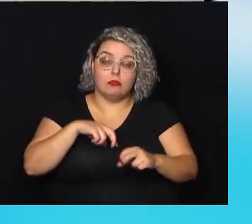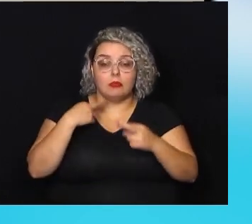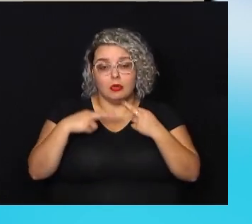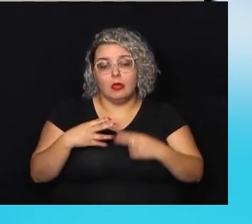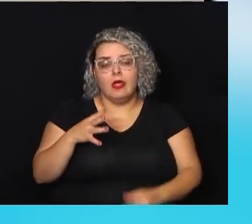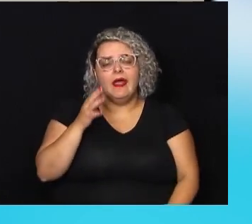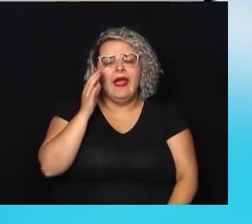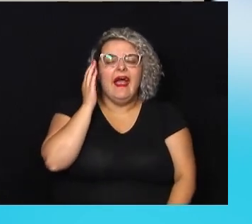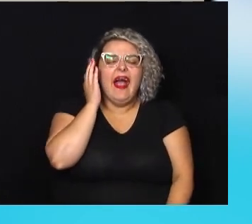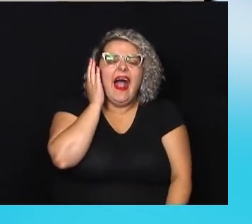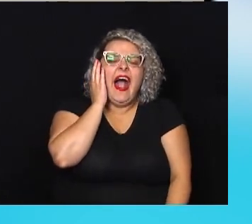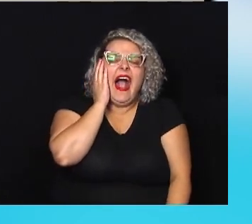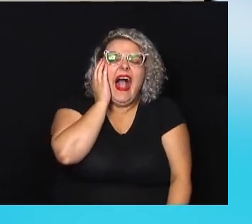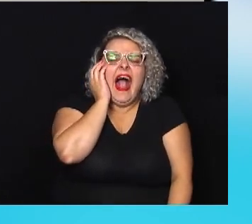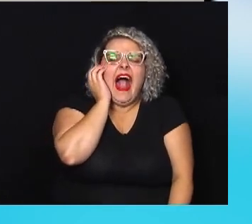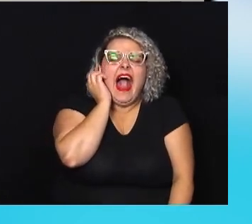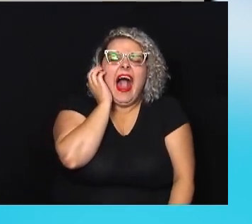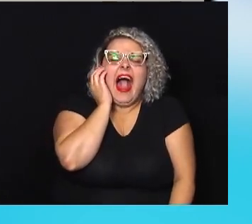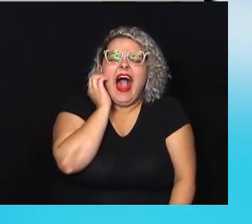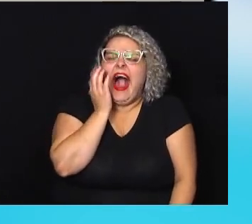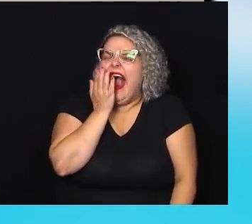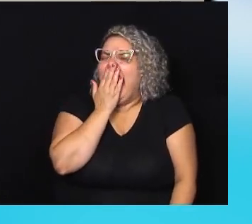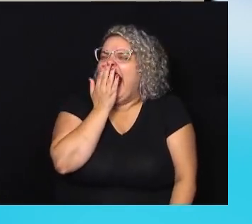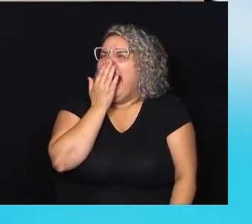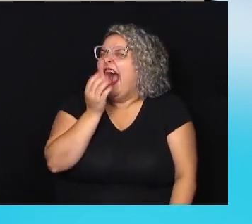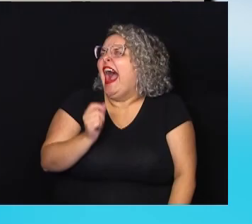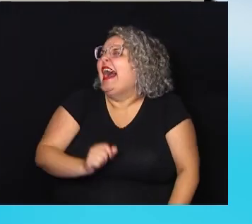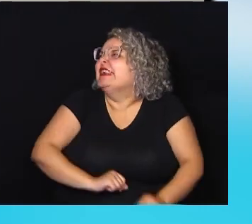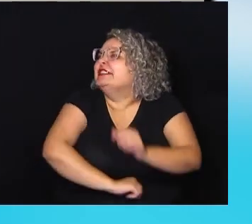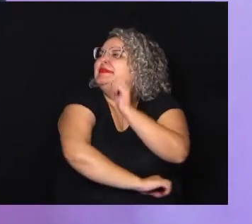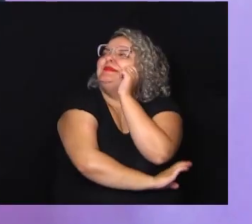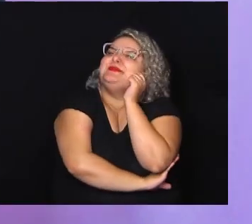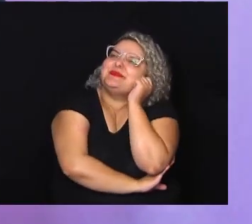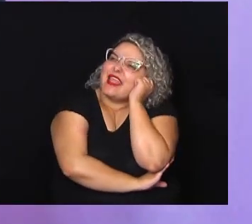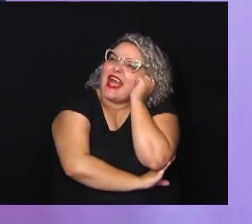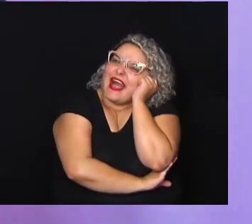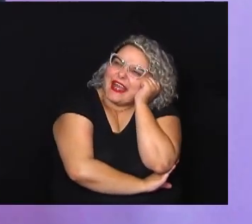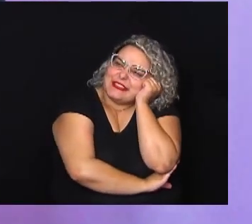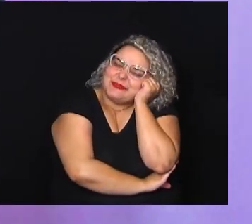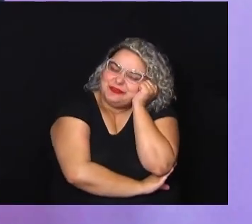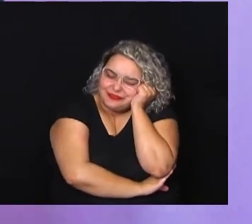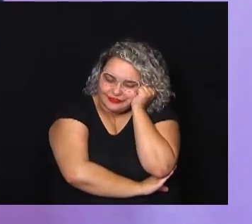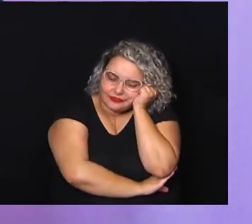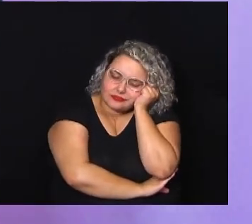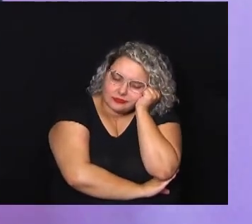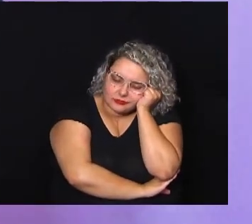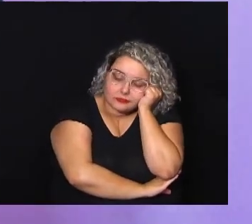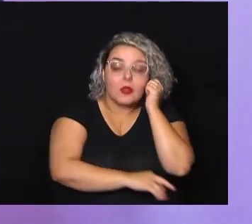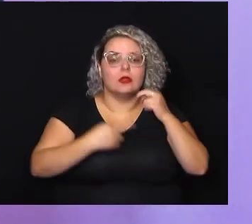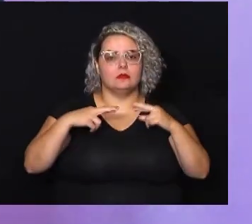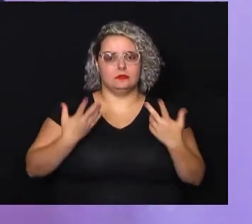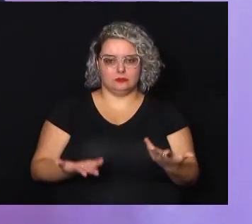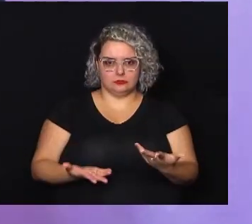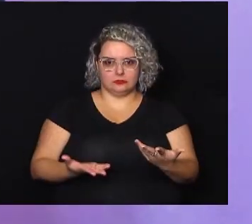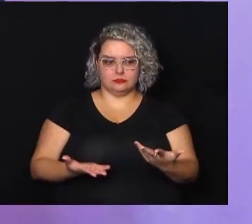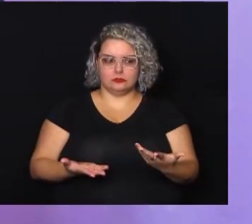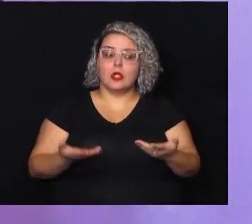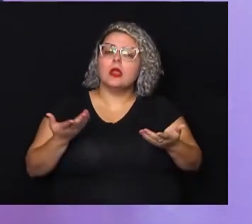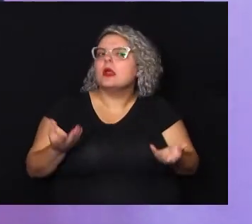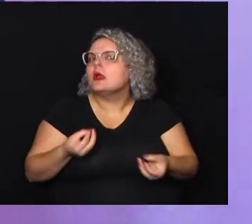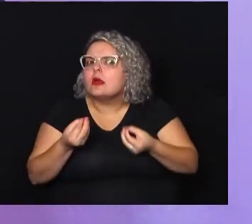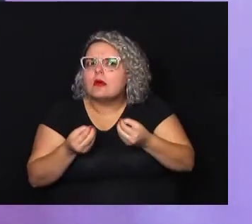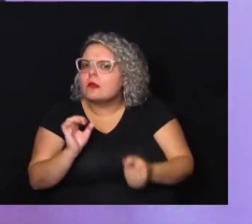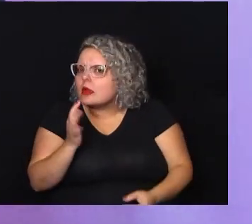ter essa queixa de sonolência durante o dia. E aí, doutor, como que faz? Foi feito todo